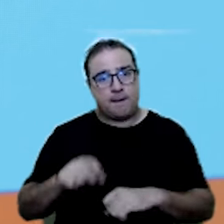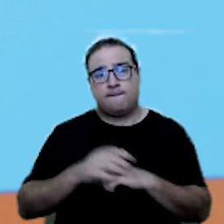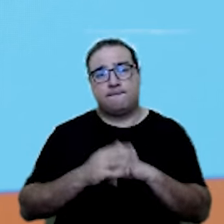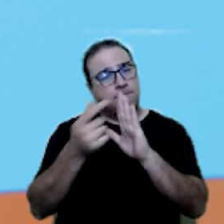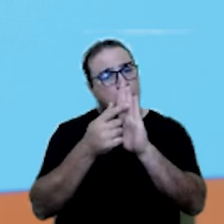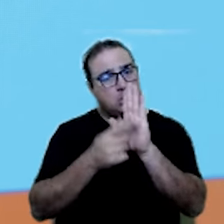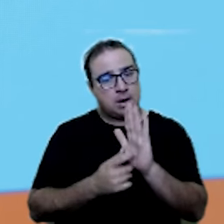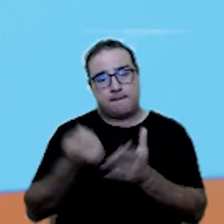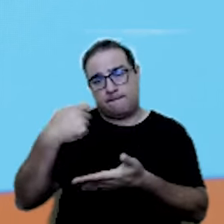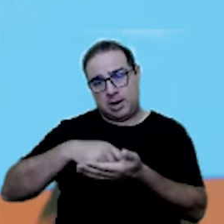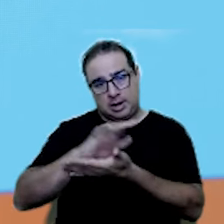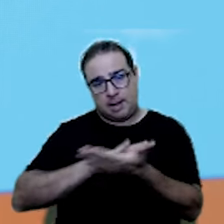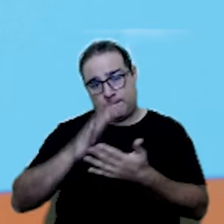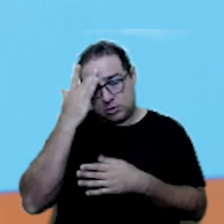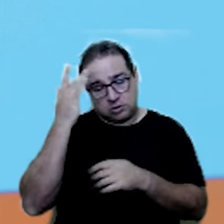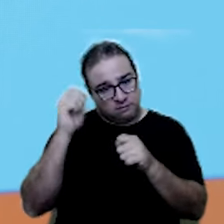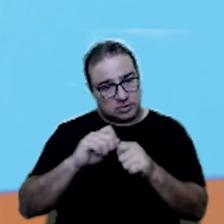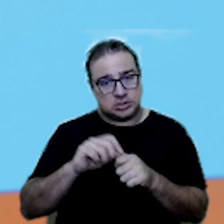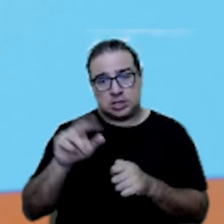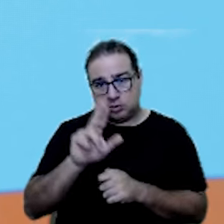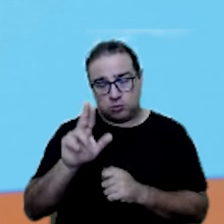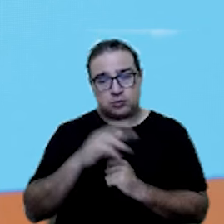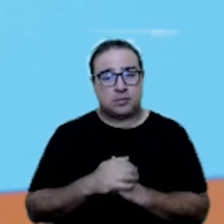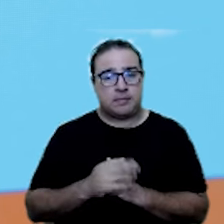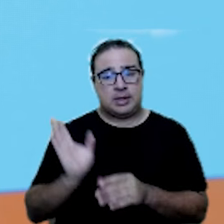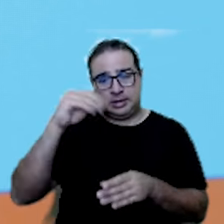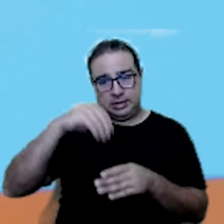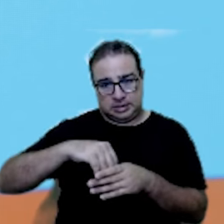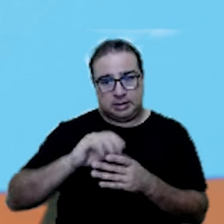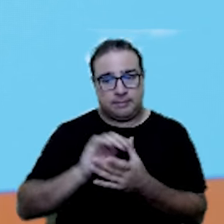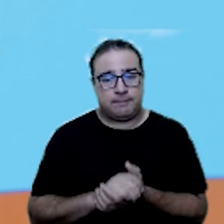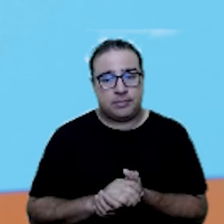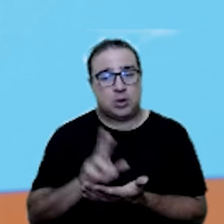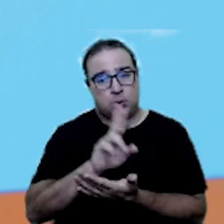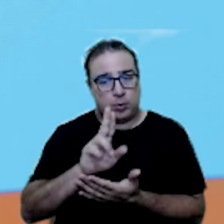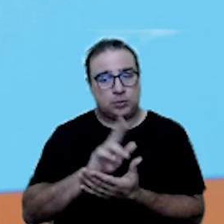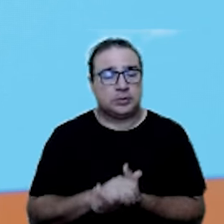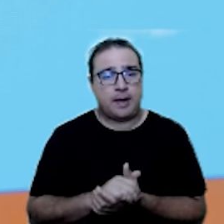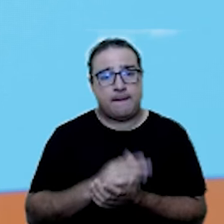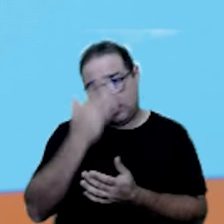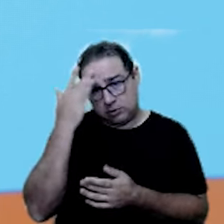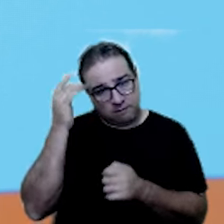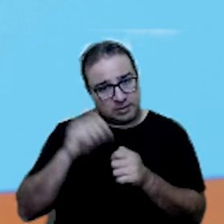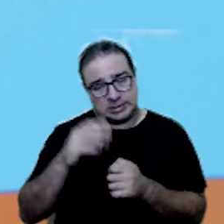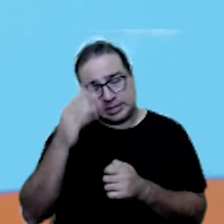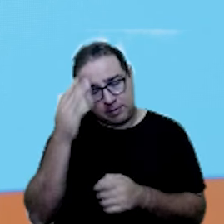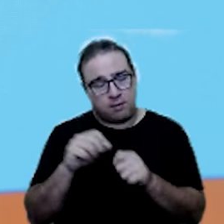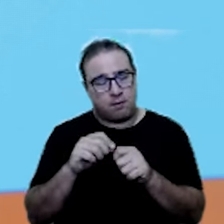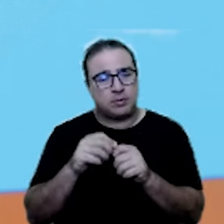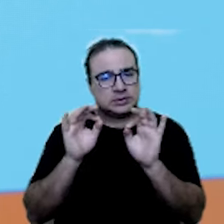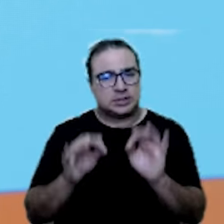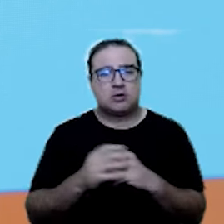sistema é um programa gratuito pra pessoa fazer o uso mas dentro dessa desse uso quem faz é que tem que